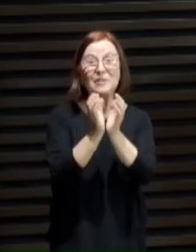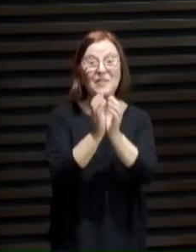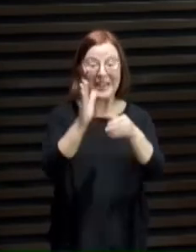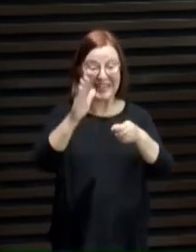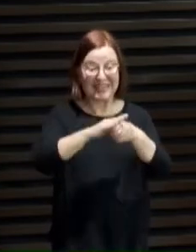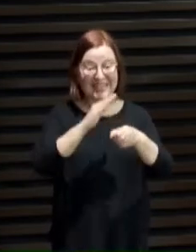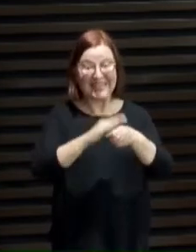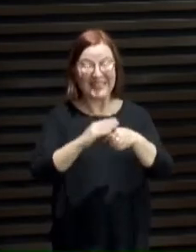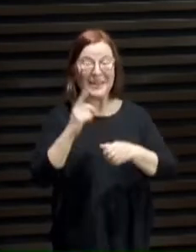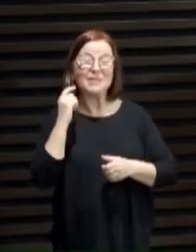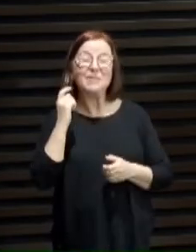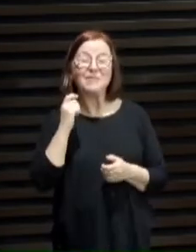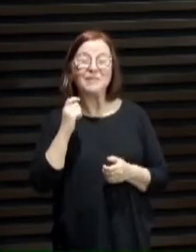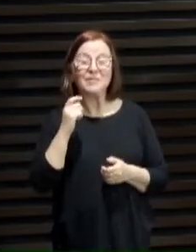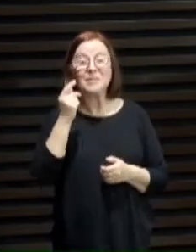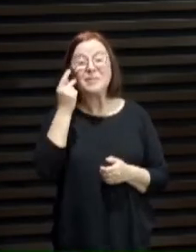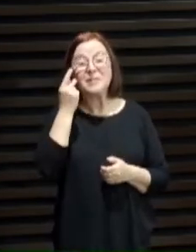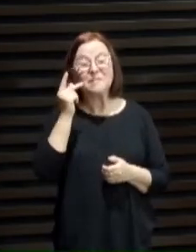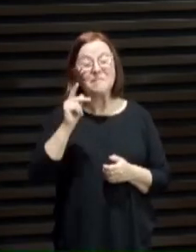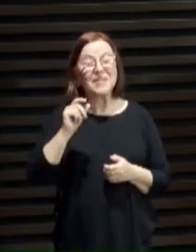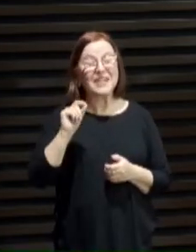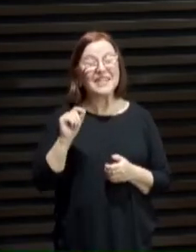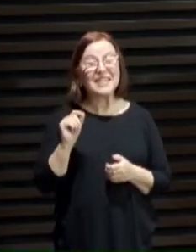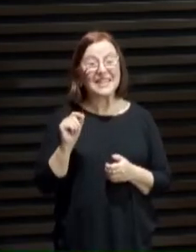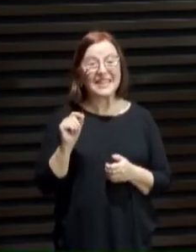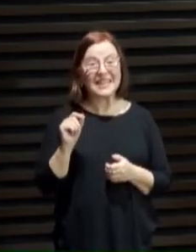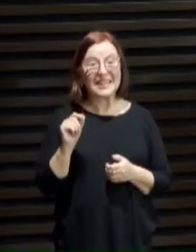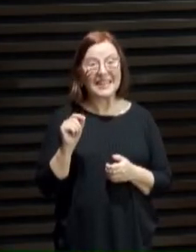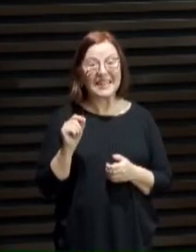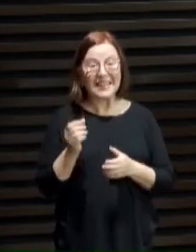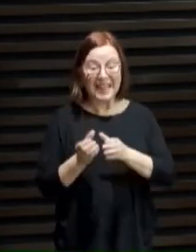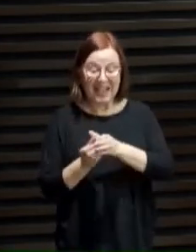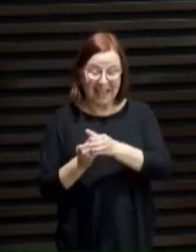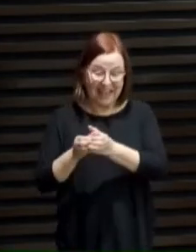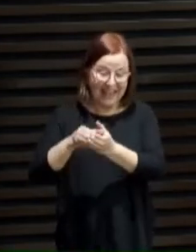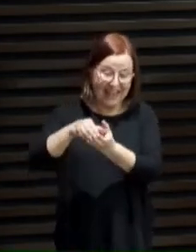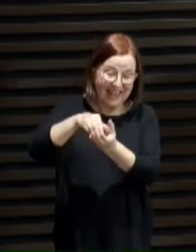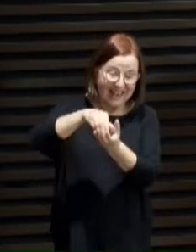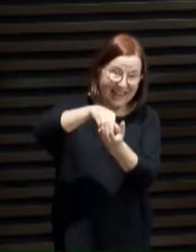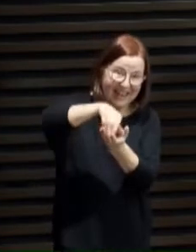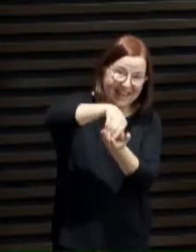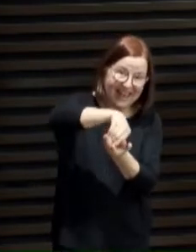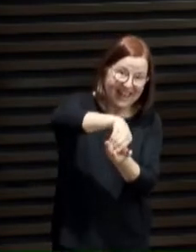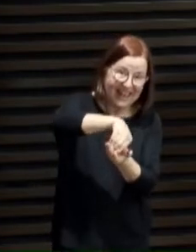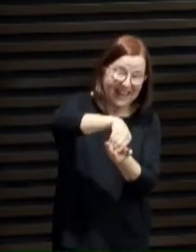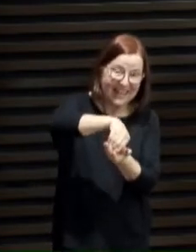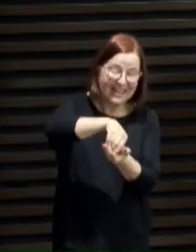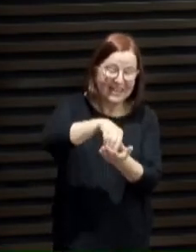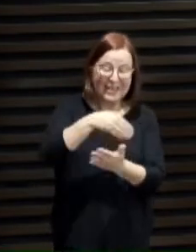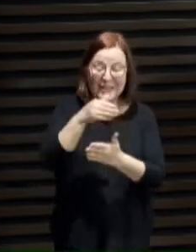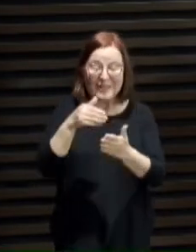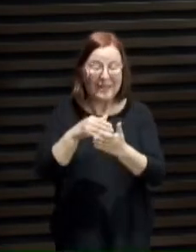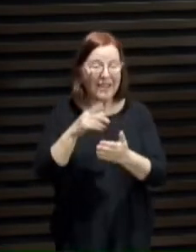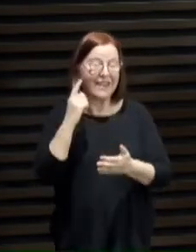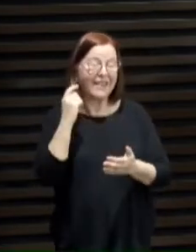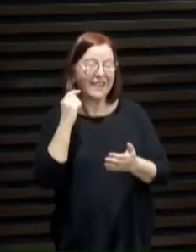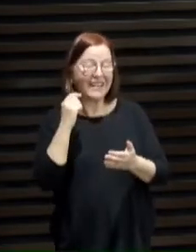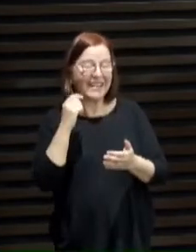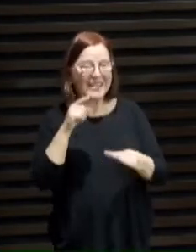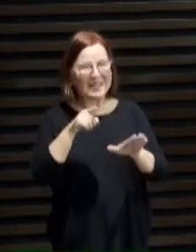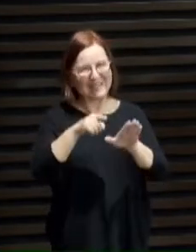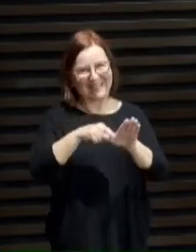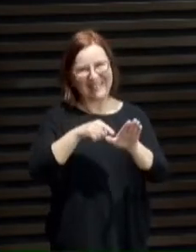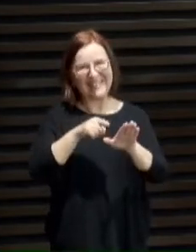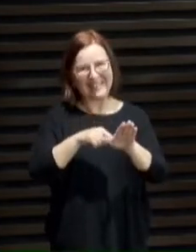uma coisa com aquele vaso, ela vai derrubar todo aquele vaso, com todo aquele perfume, nos pés de